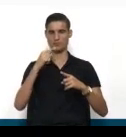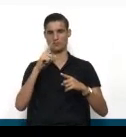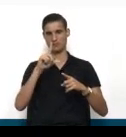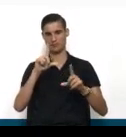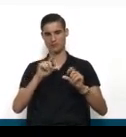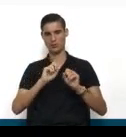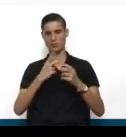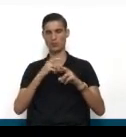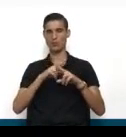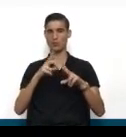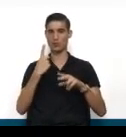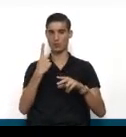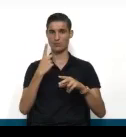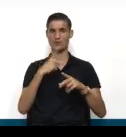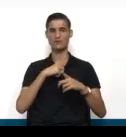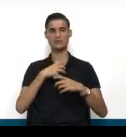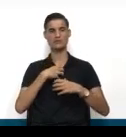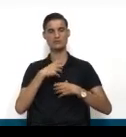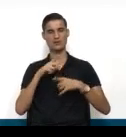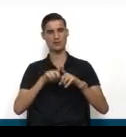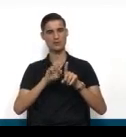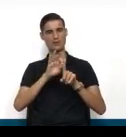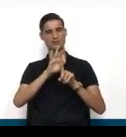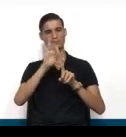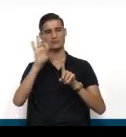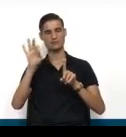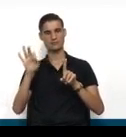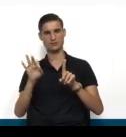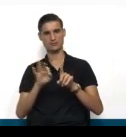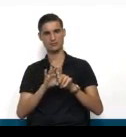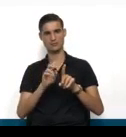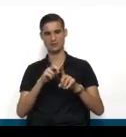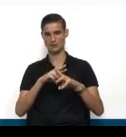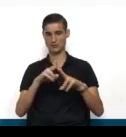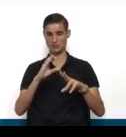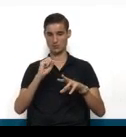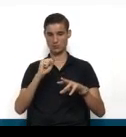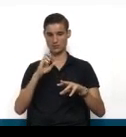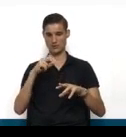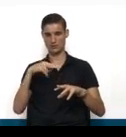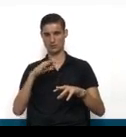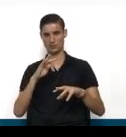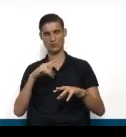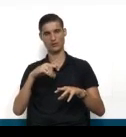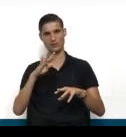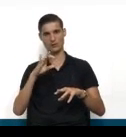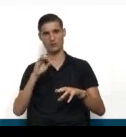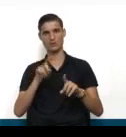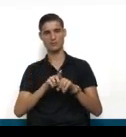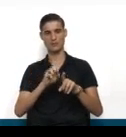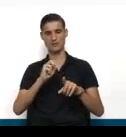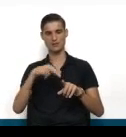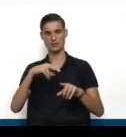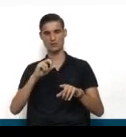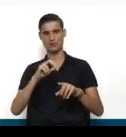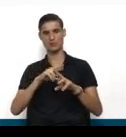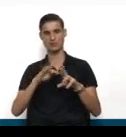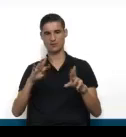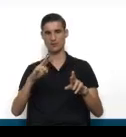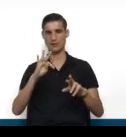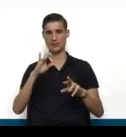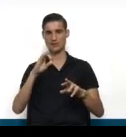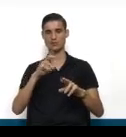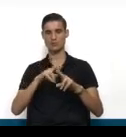1, e com condição de contorno, como sendo cosseno de θ e seno de θ igual a 1.